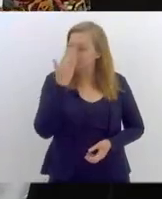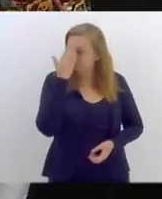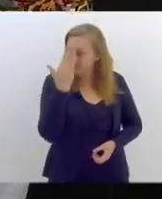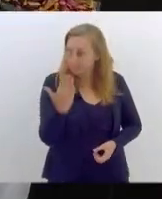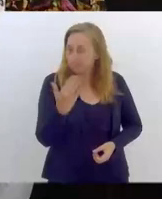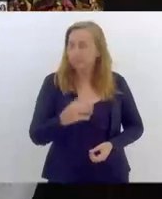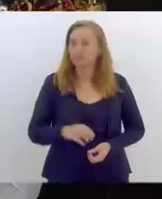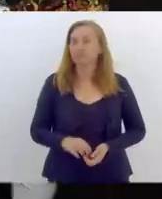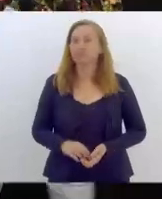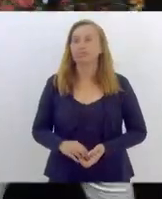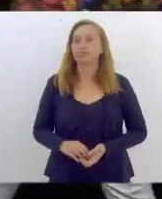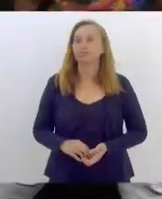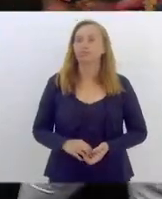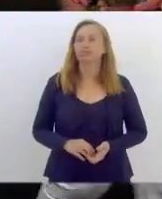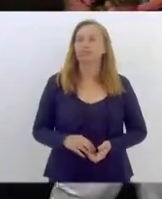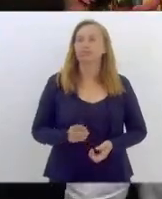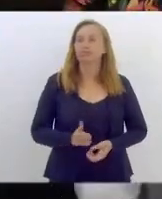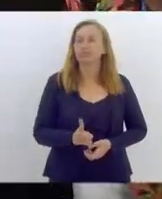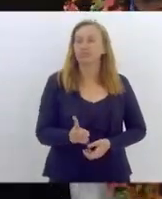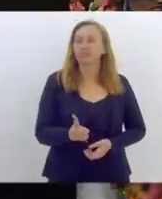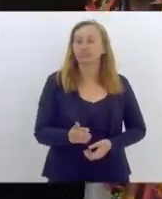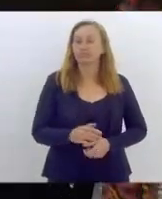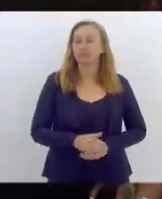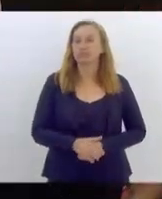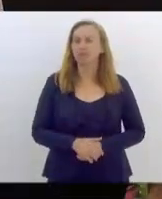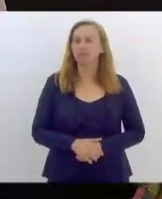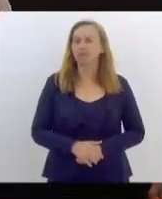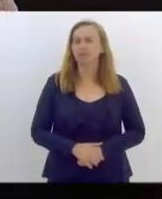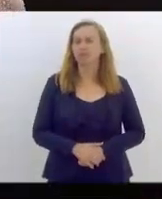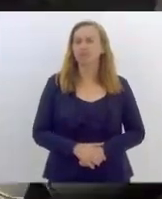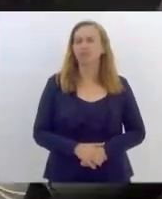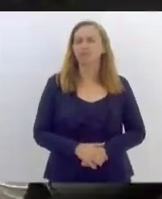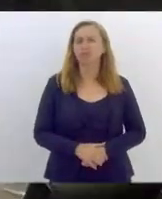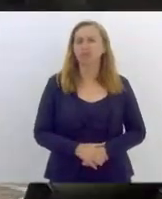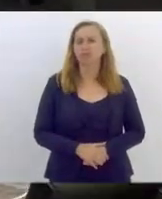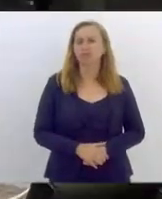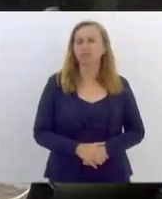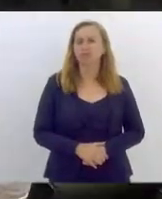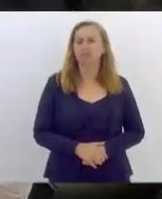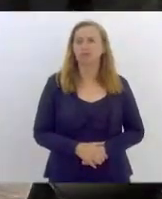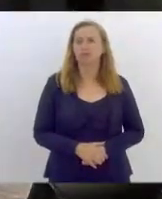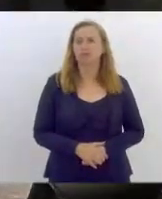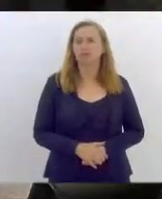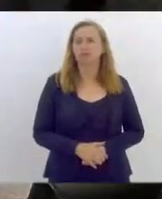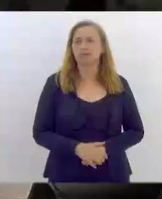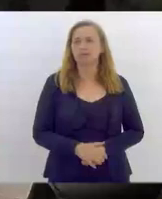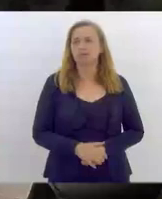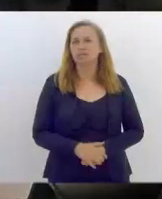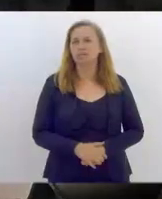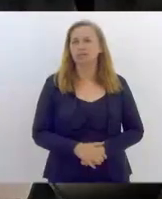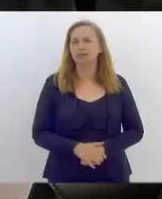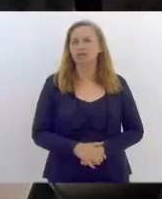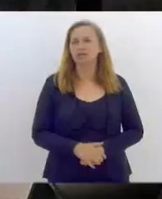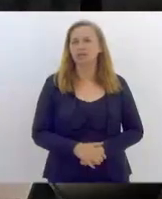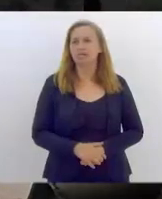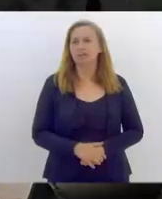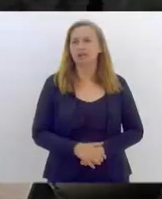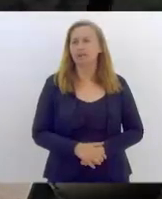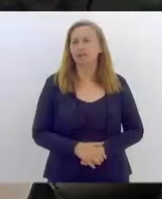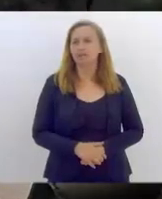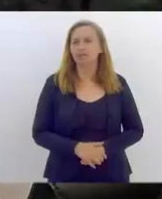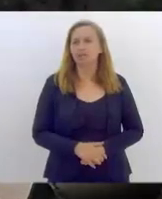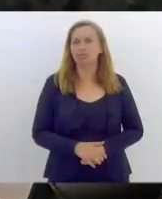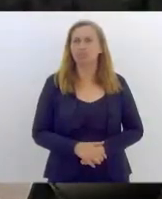Obrigada. Dando sequência aqui aos nossos blocos de... Beijo, querida. Muito obrigada.